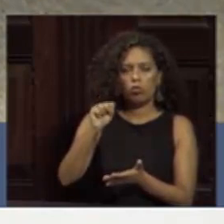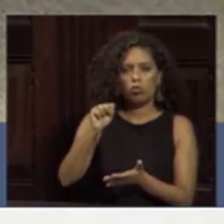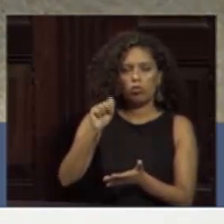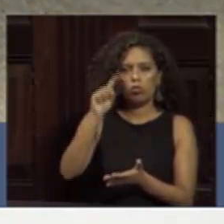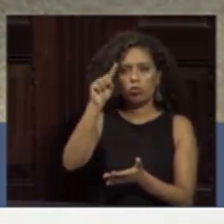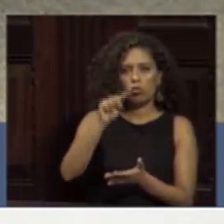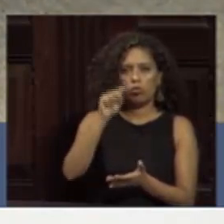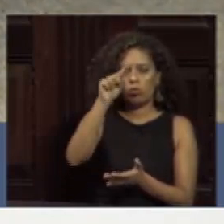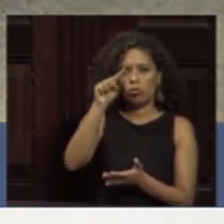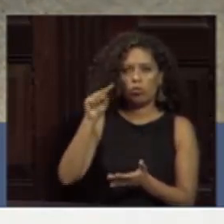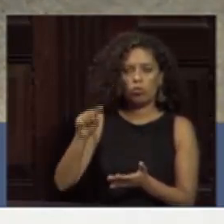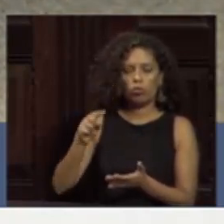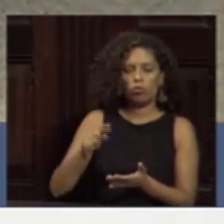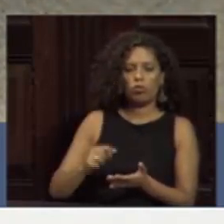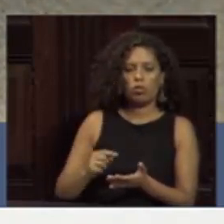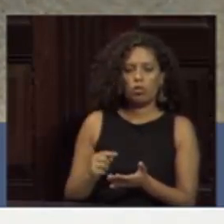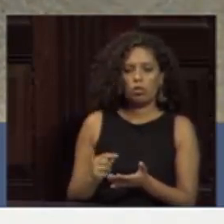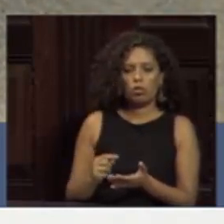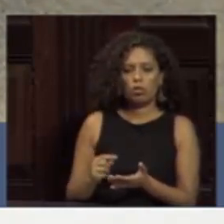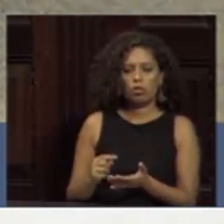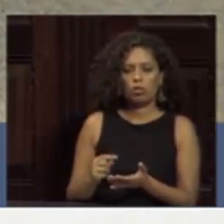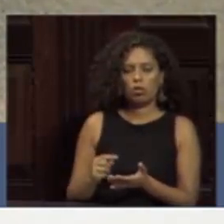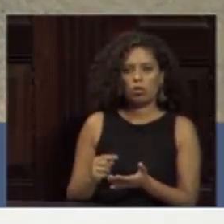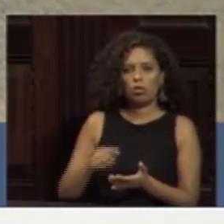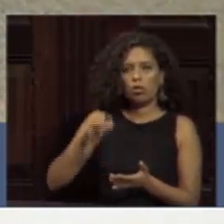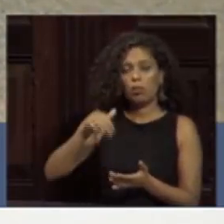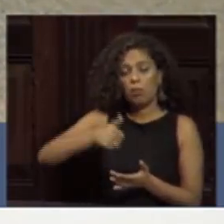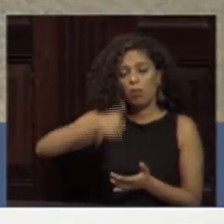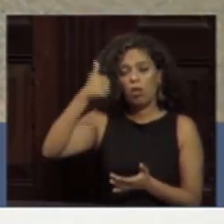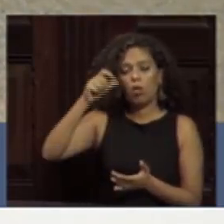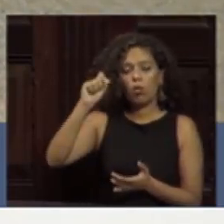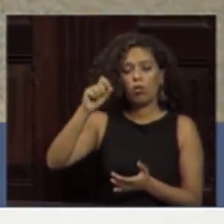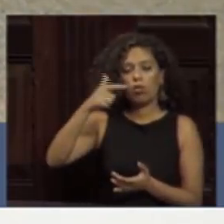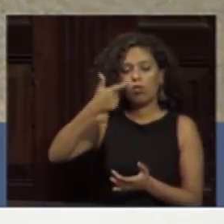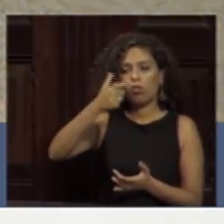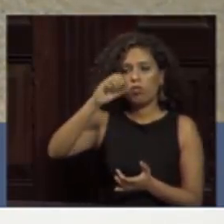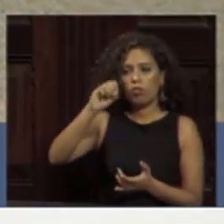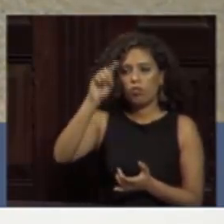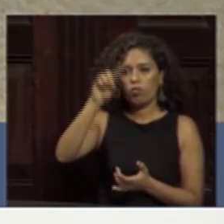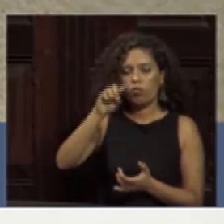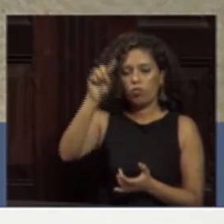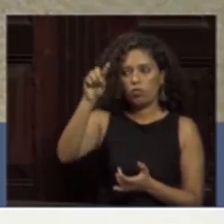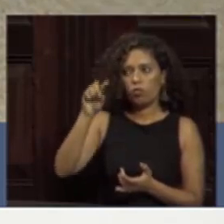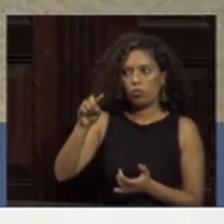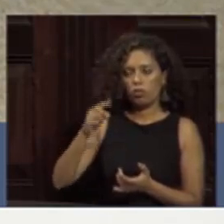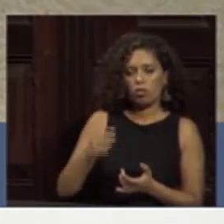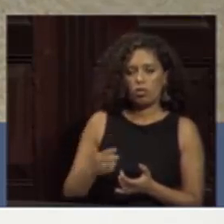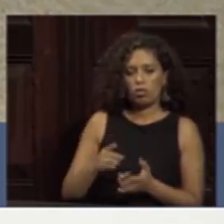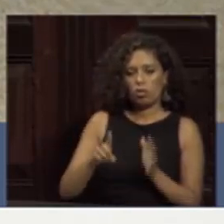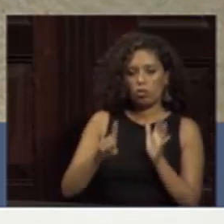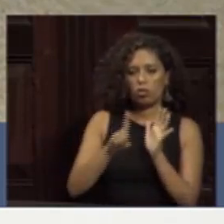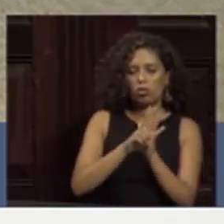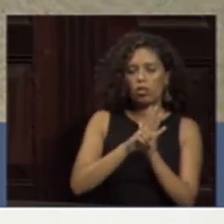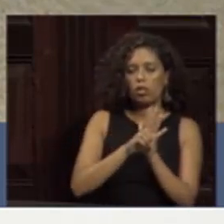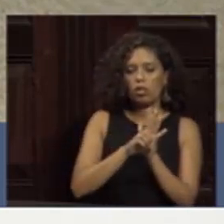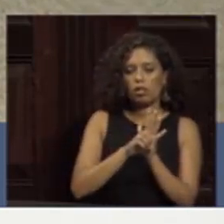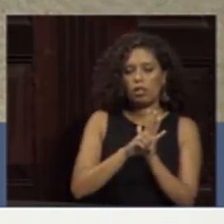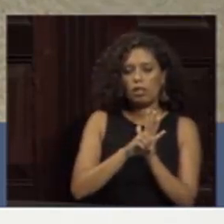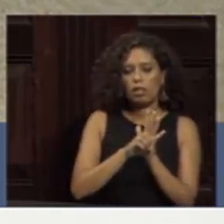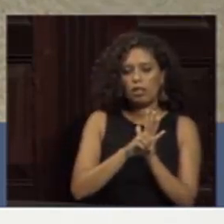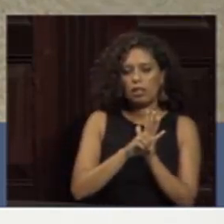Estadual de Combate à Pobreza, 20%. E o que o decreto quer